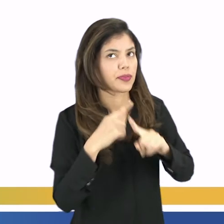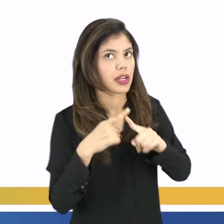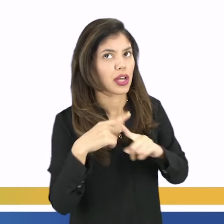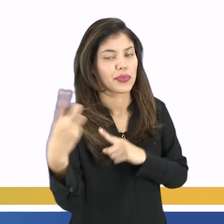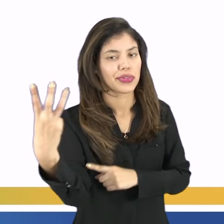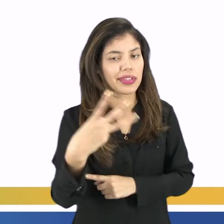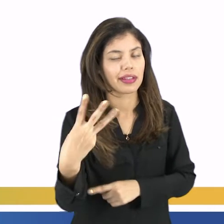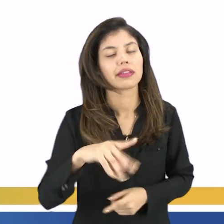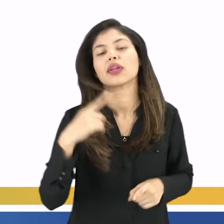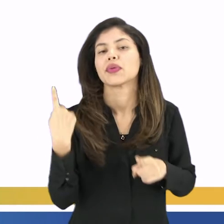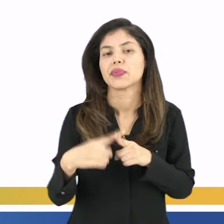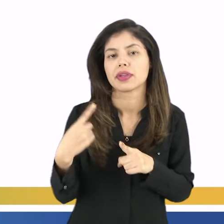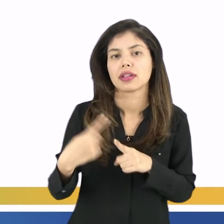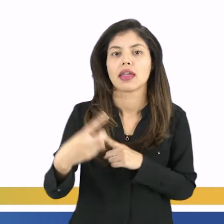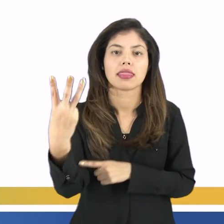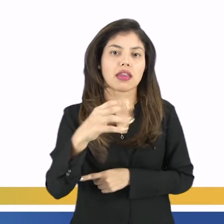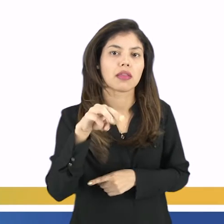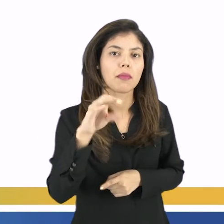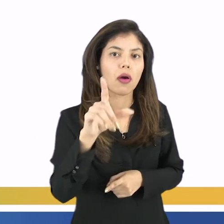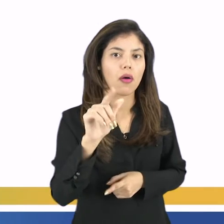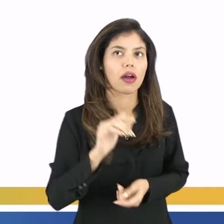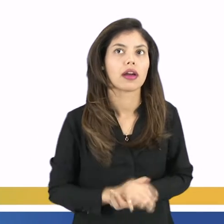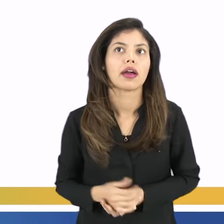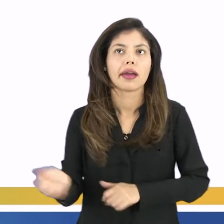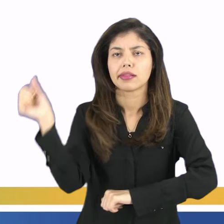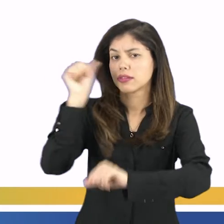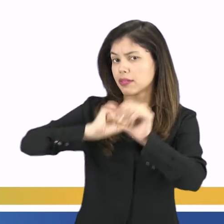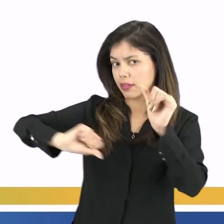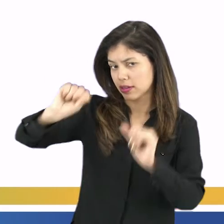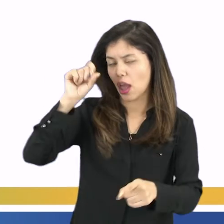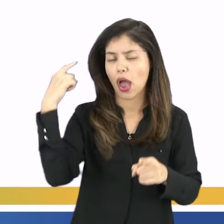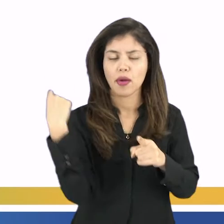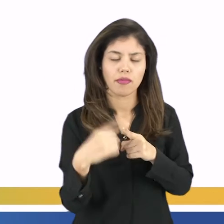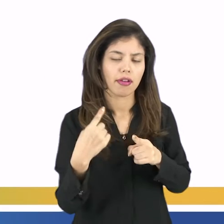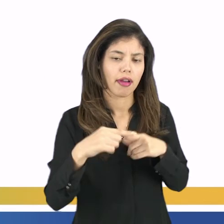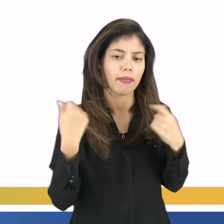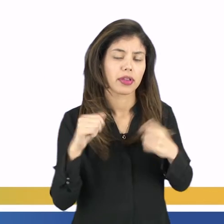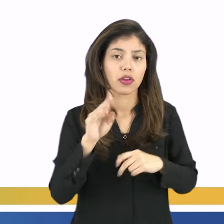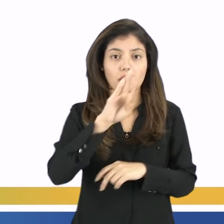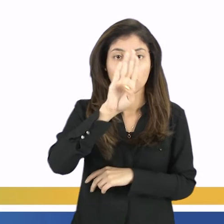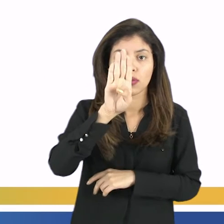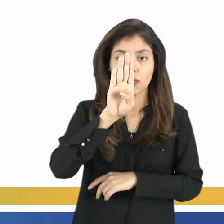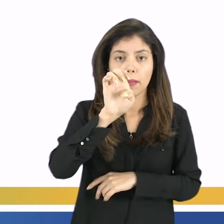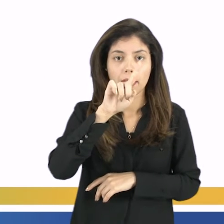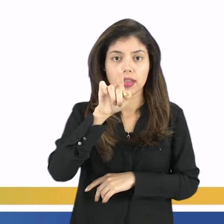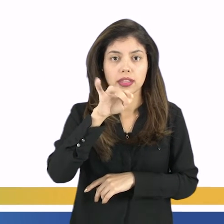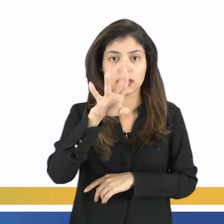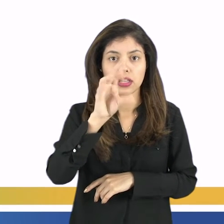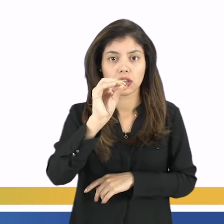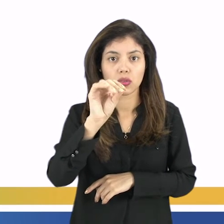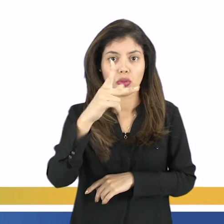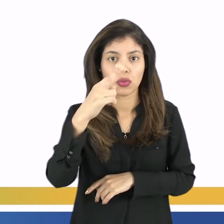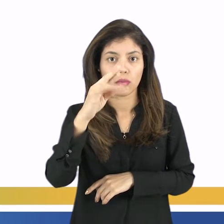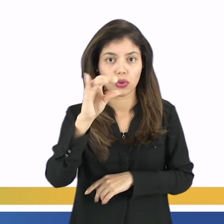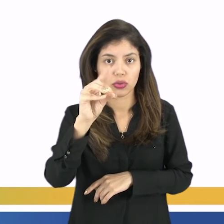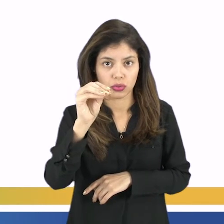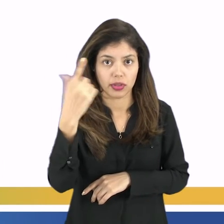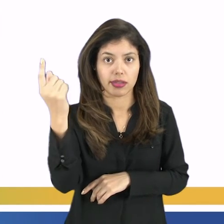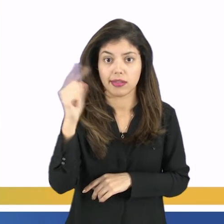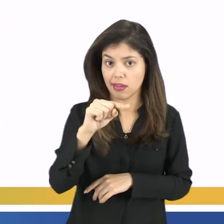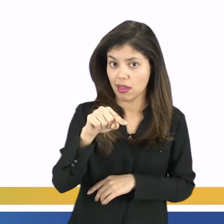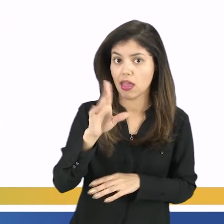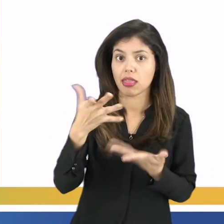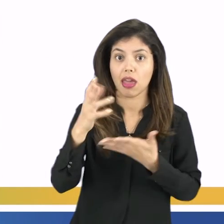por 3, porque preciso de 3 mols. Preciso inverter, porque preciso do benzeno no produto e ele está no